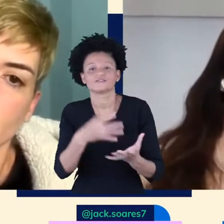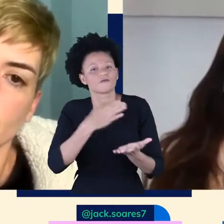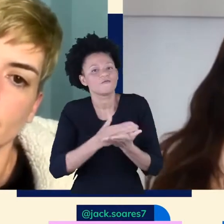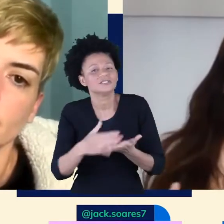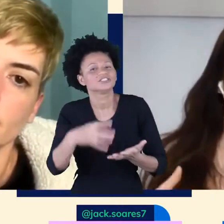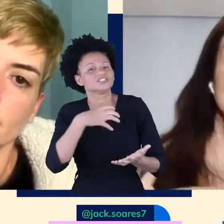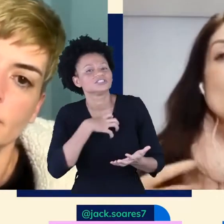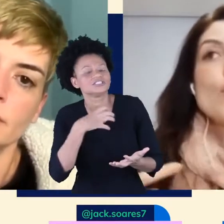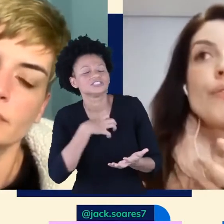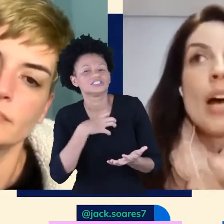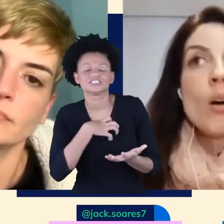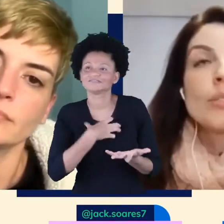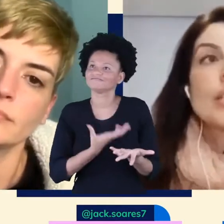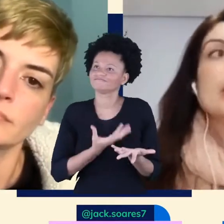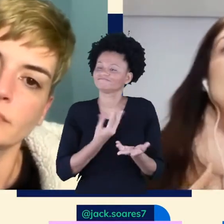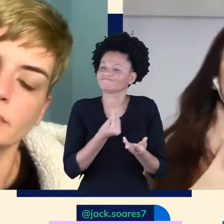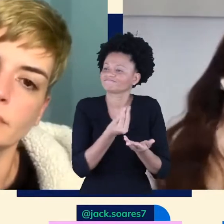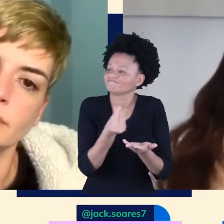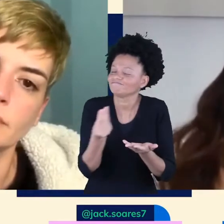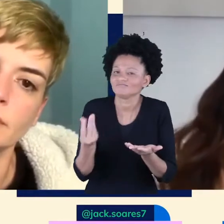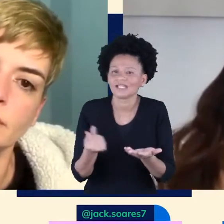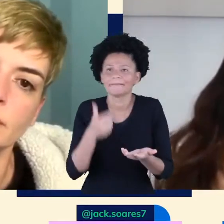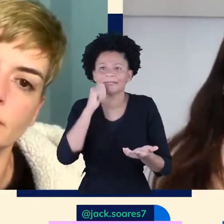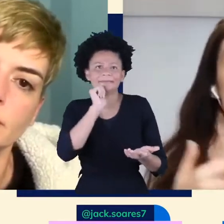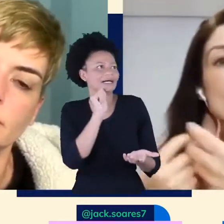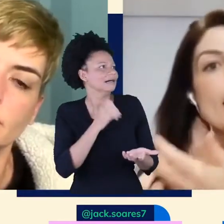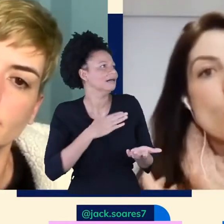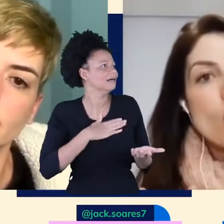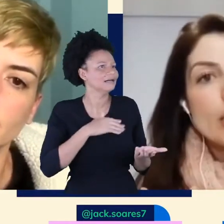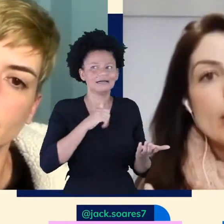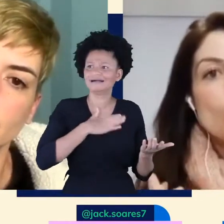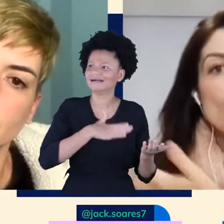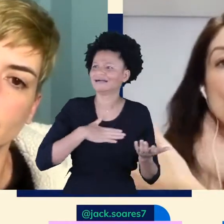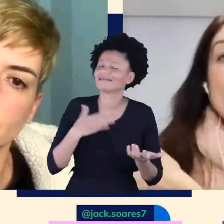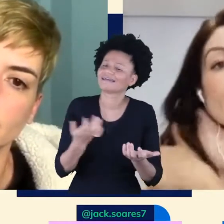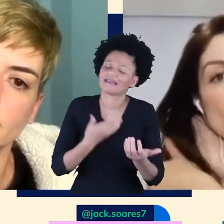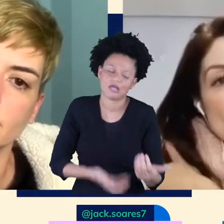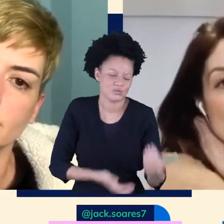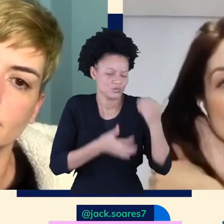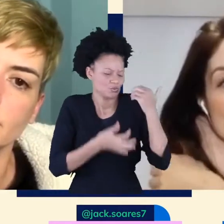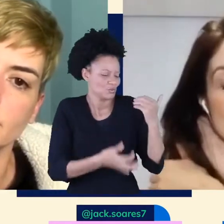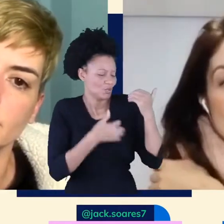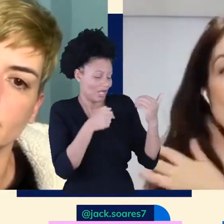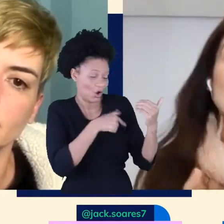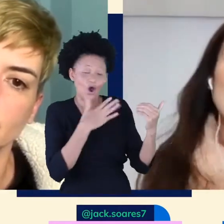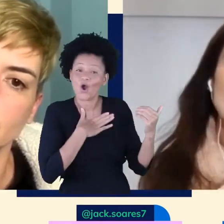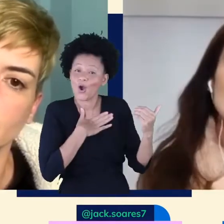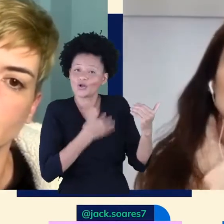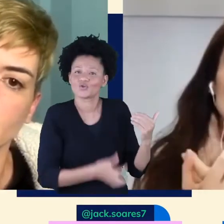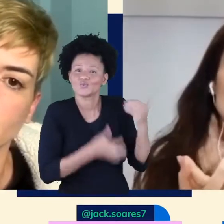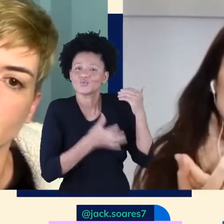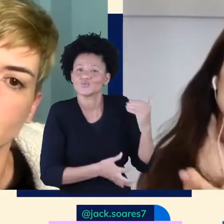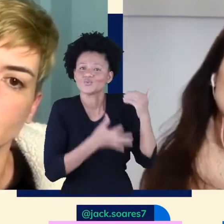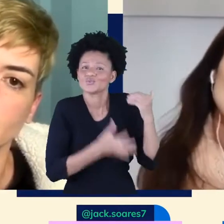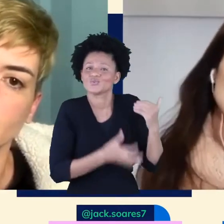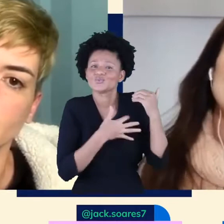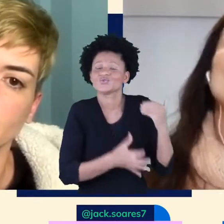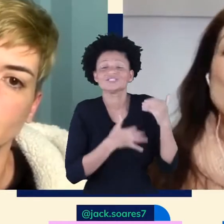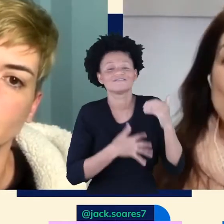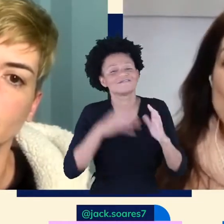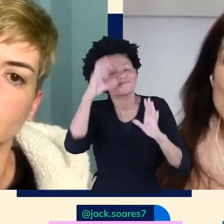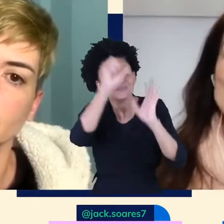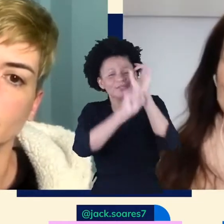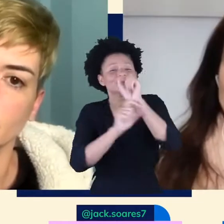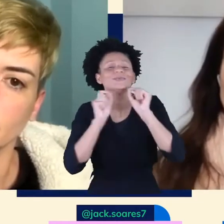a sentir, ela sente falta, a falta da mãe, ela quer o colinho, ela gosta de ser embalada, então ela está aprendendo o que